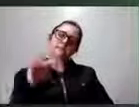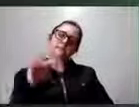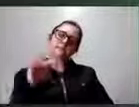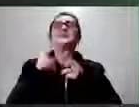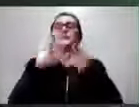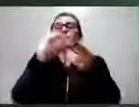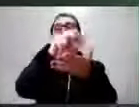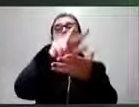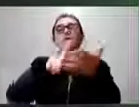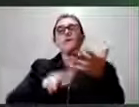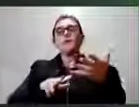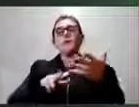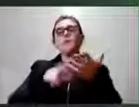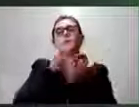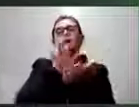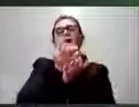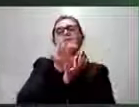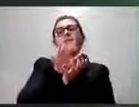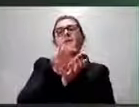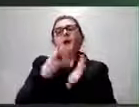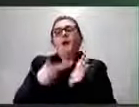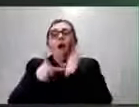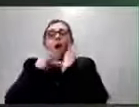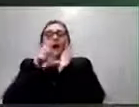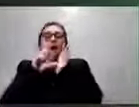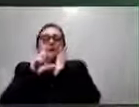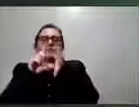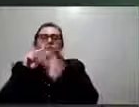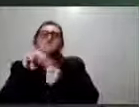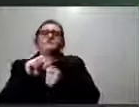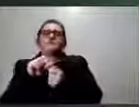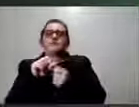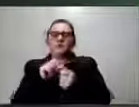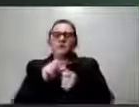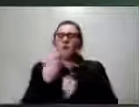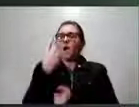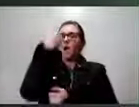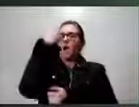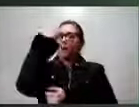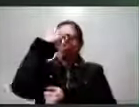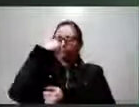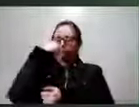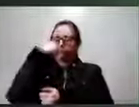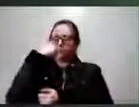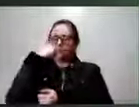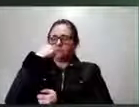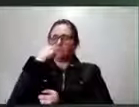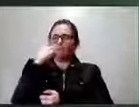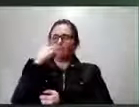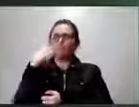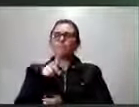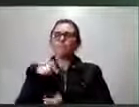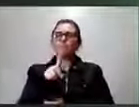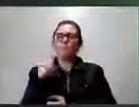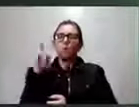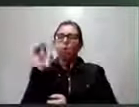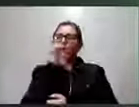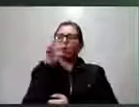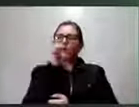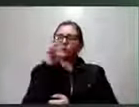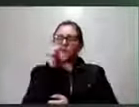a articulação temporomandibular antes de fazer o procedimento de intubação quando não é de emergência.